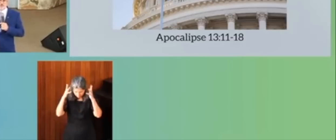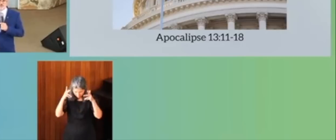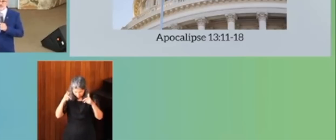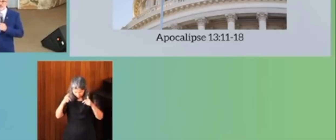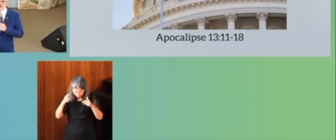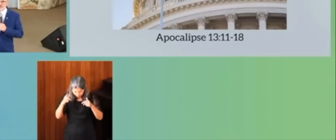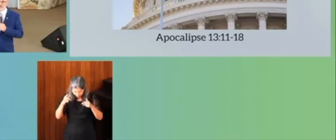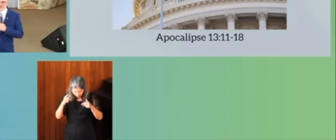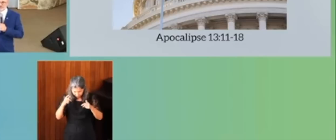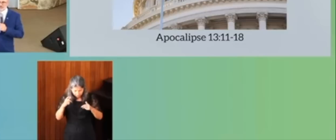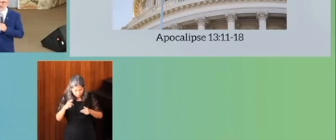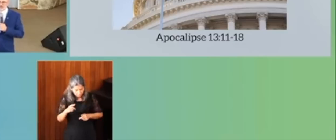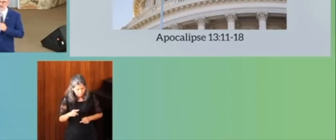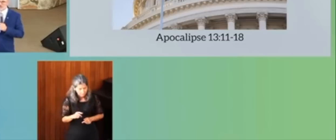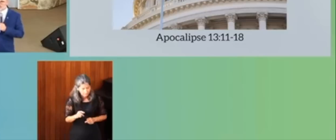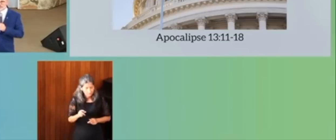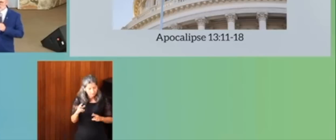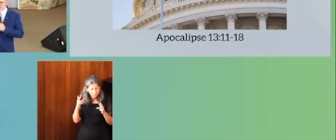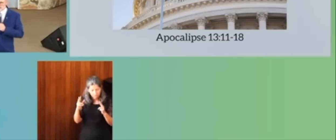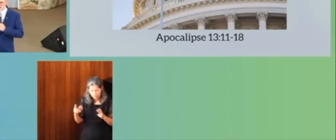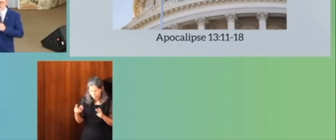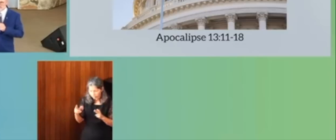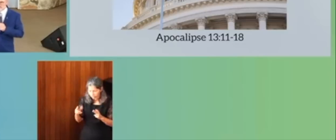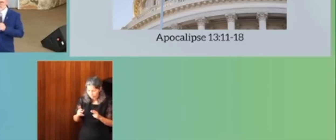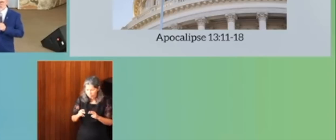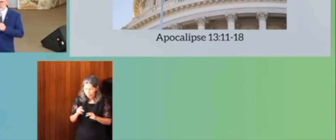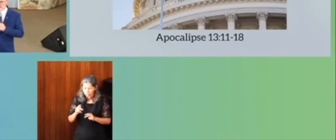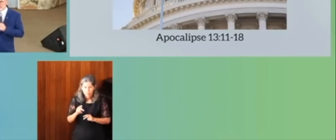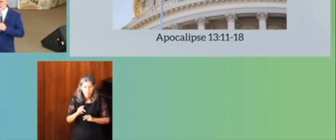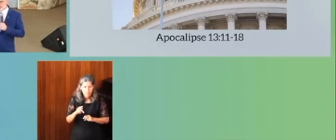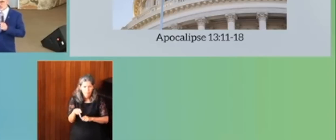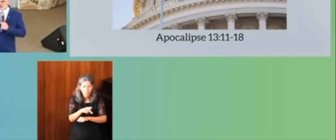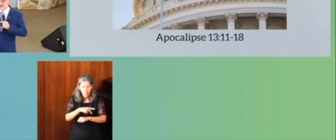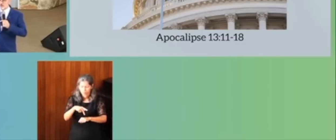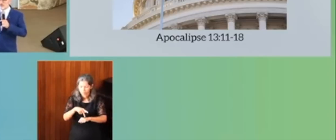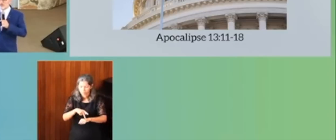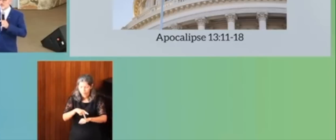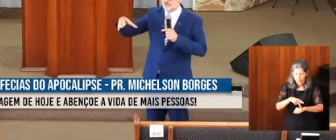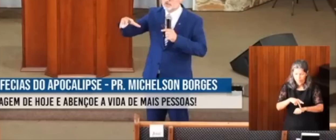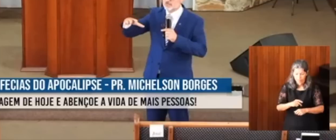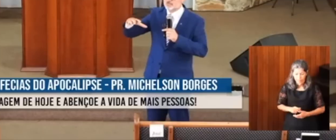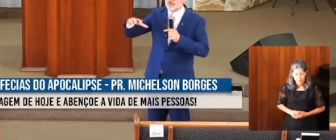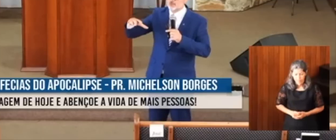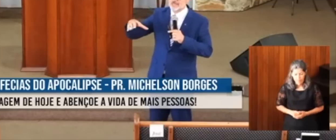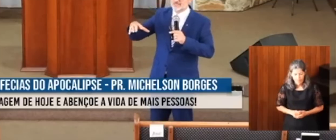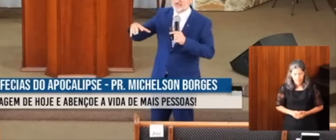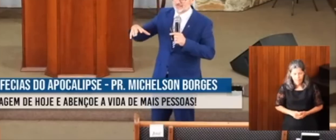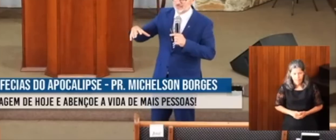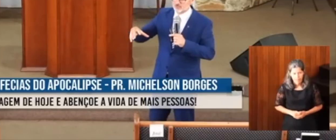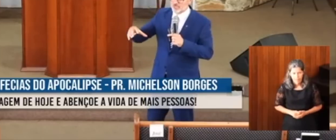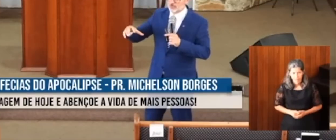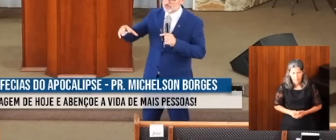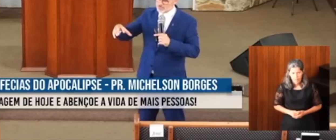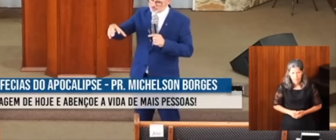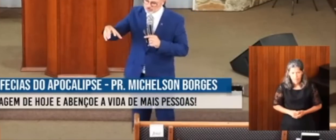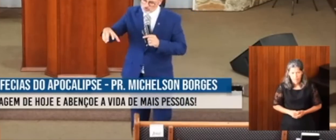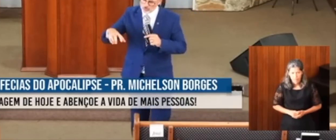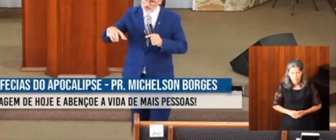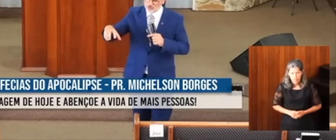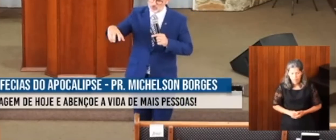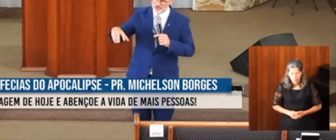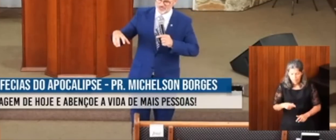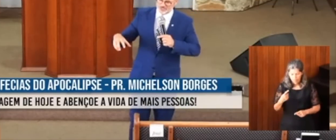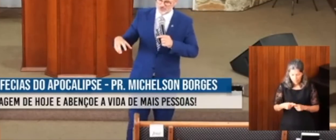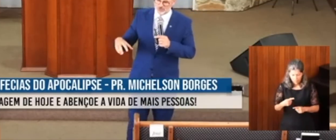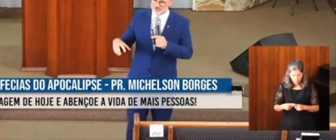sem interferência de mãos humanas. Não é um reino humano, ok? O diabo, pensa nas marionetes lá, né? O diabo está